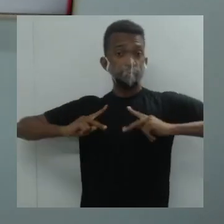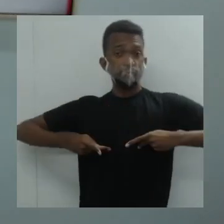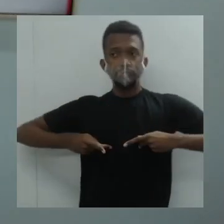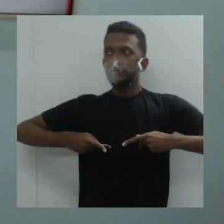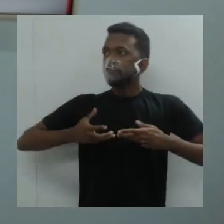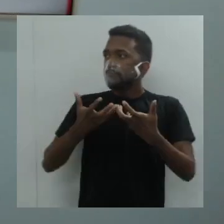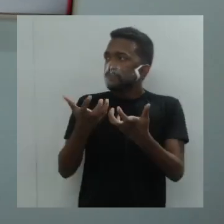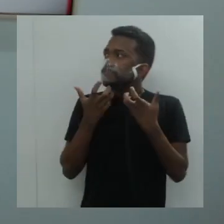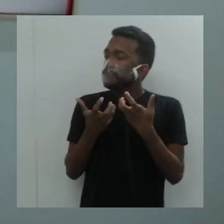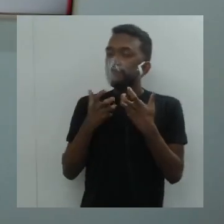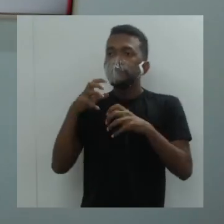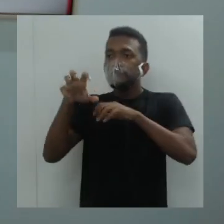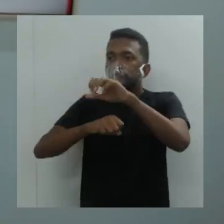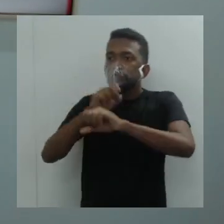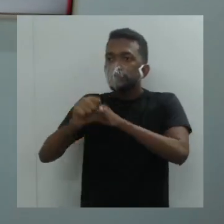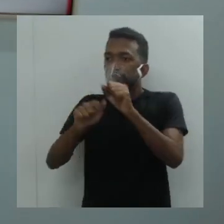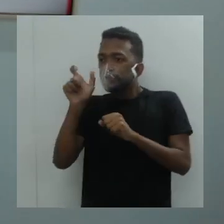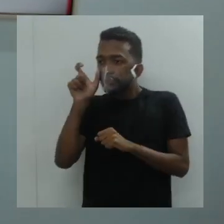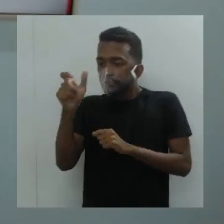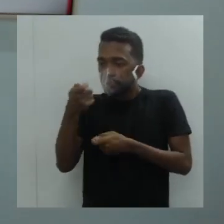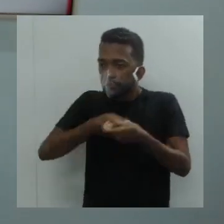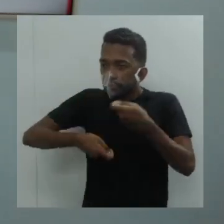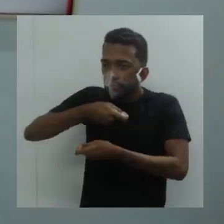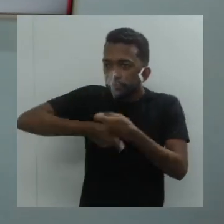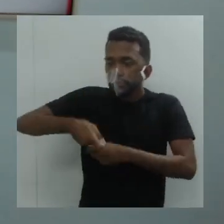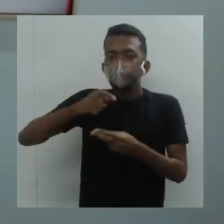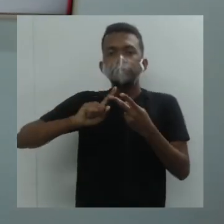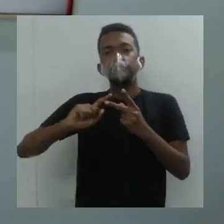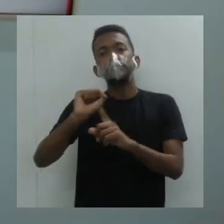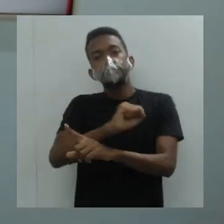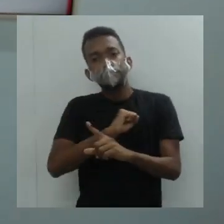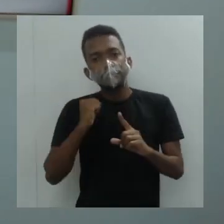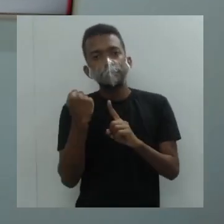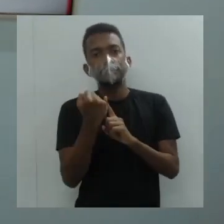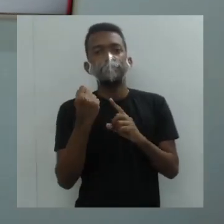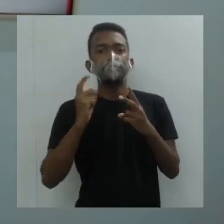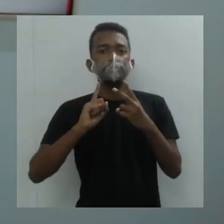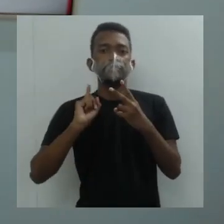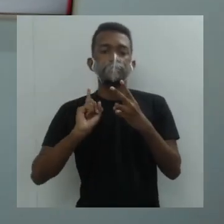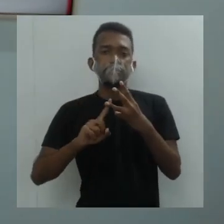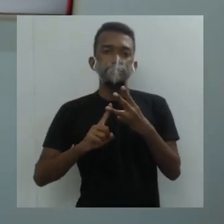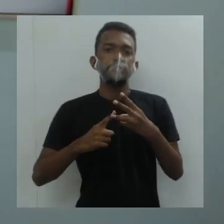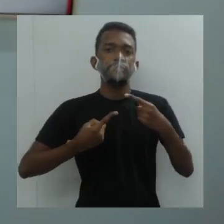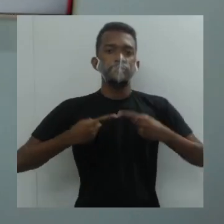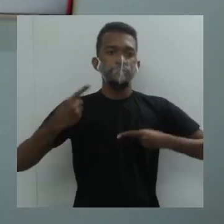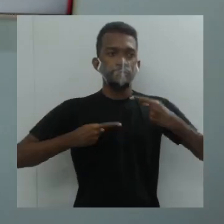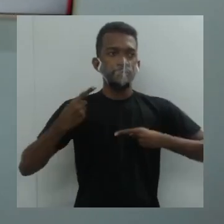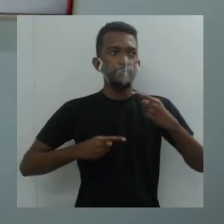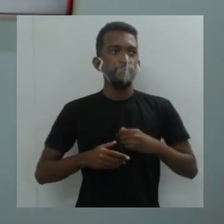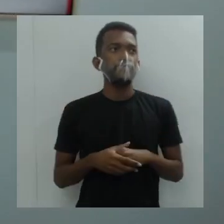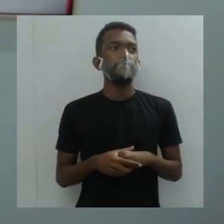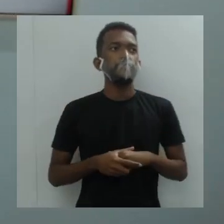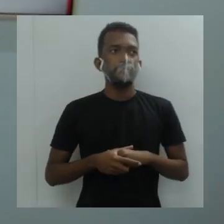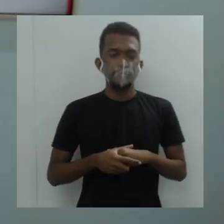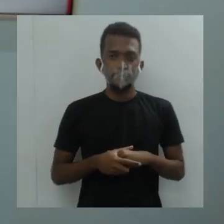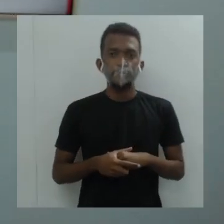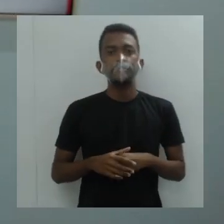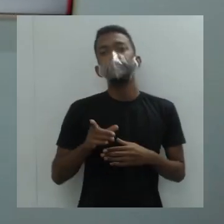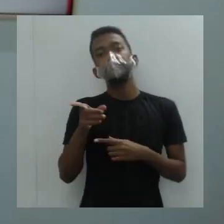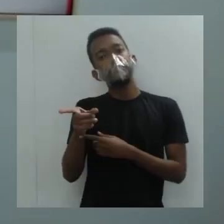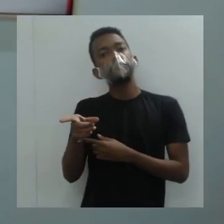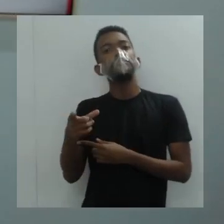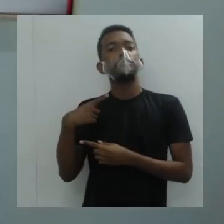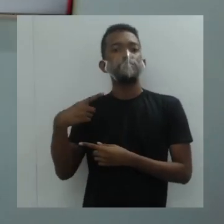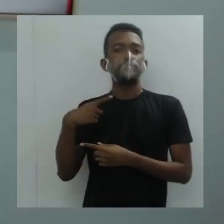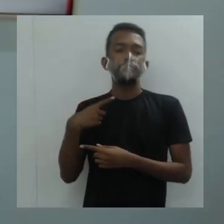buscar interesses econômicos, sociais, políticos. E isso faz com que a